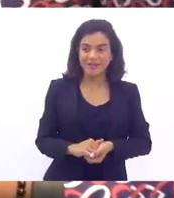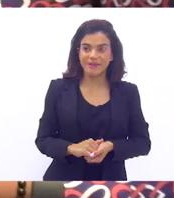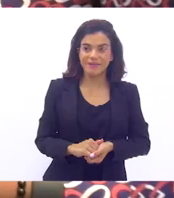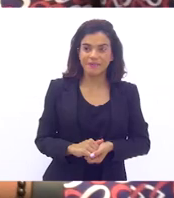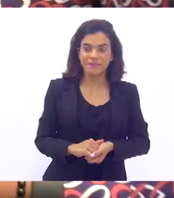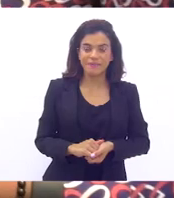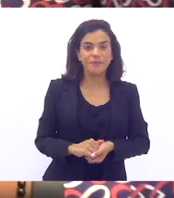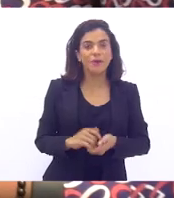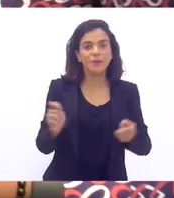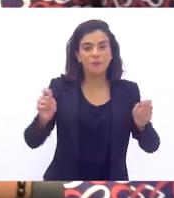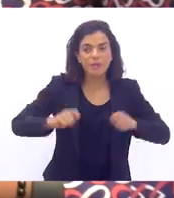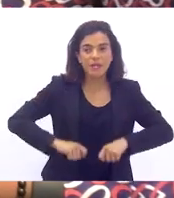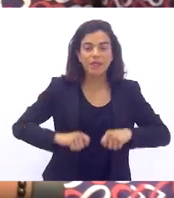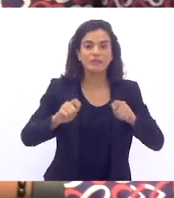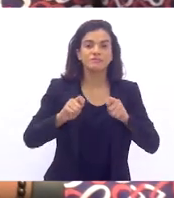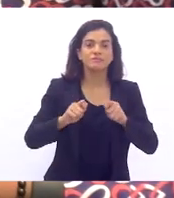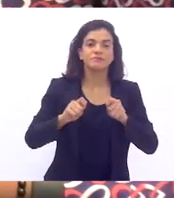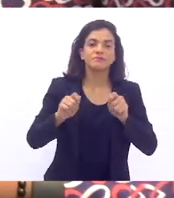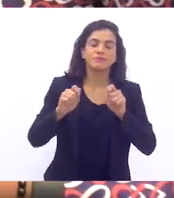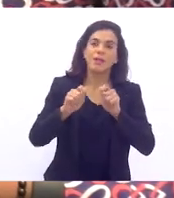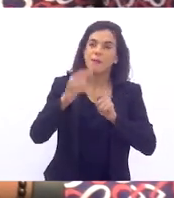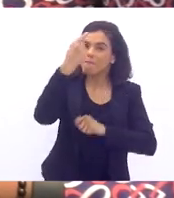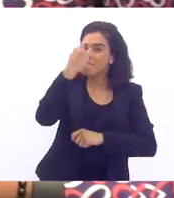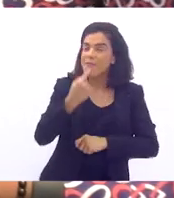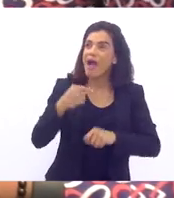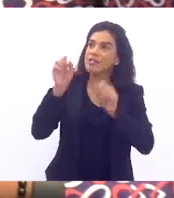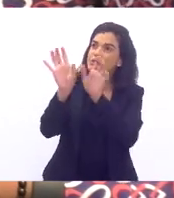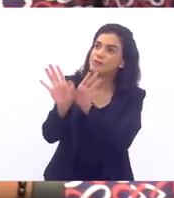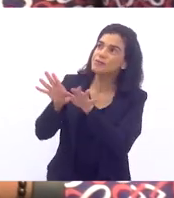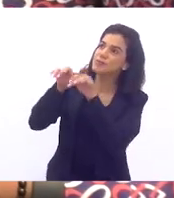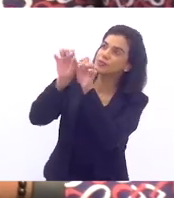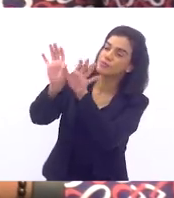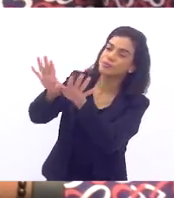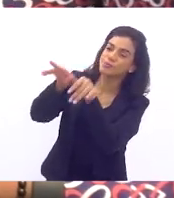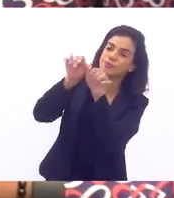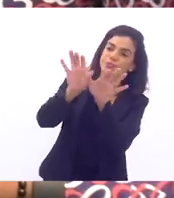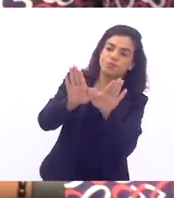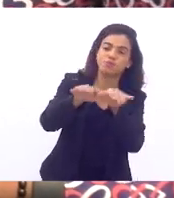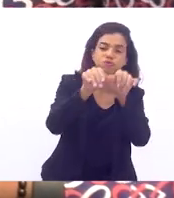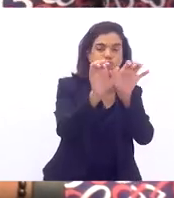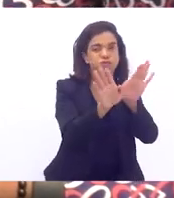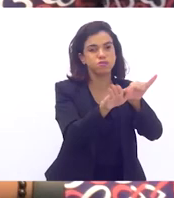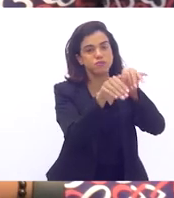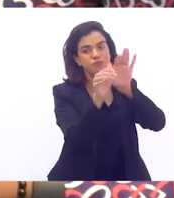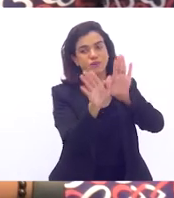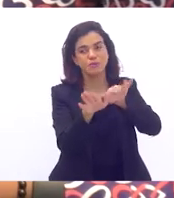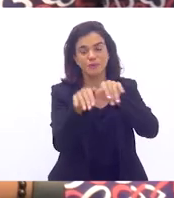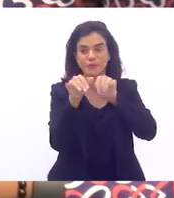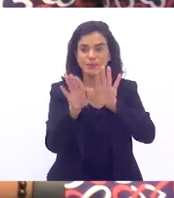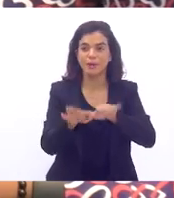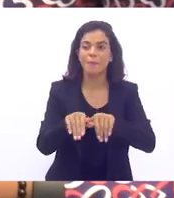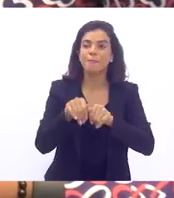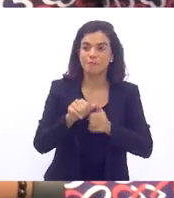podemos fazer uma espécie de borboletas Iluminando que pudesse simbolizar